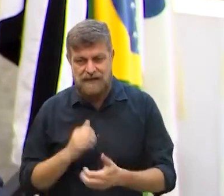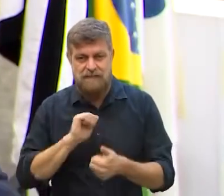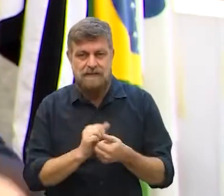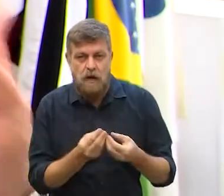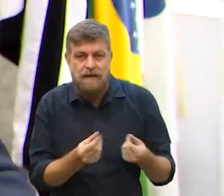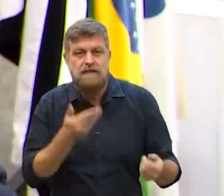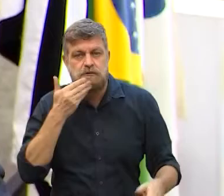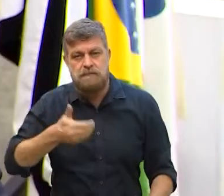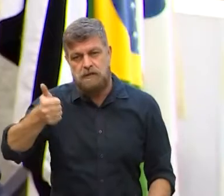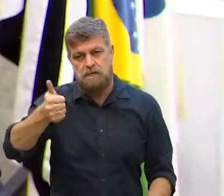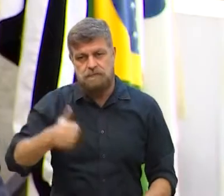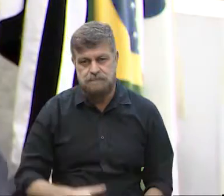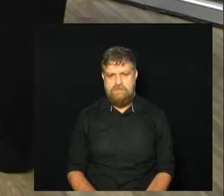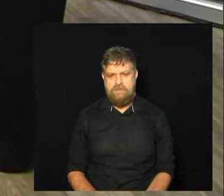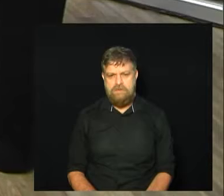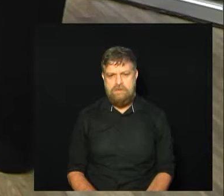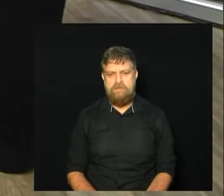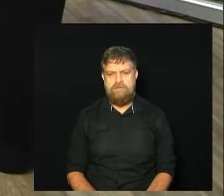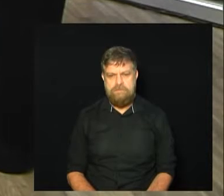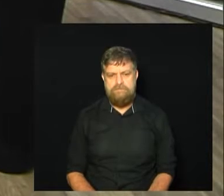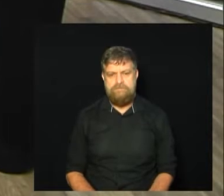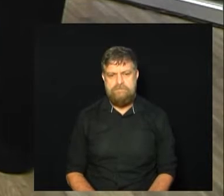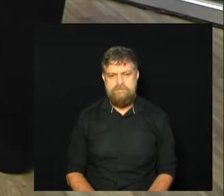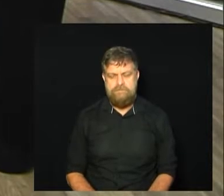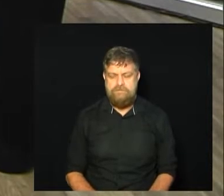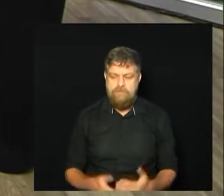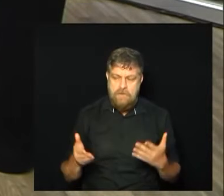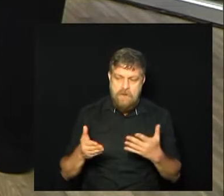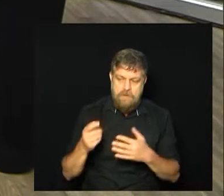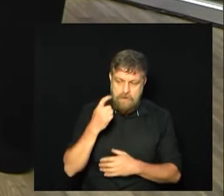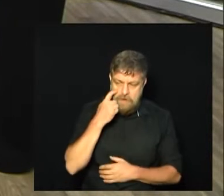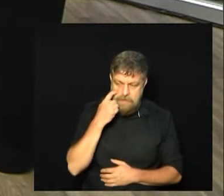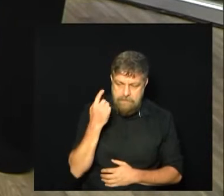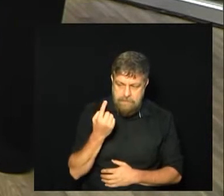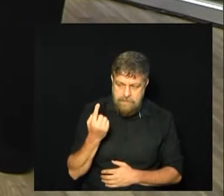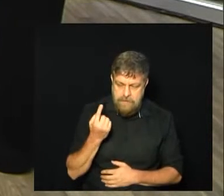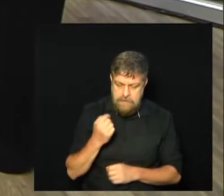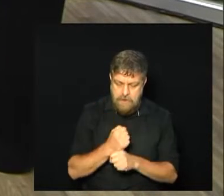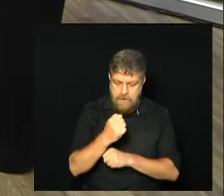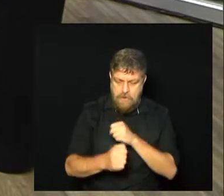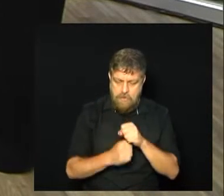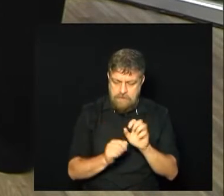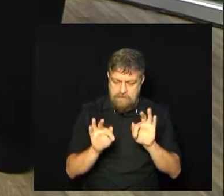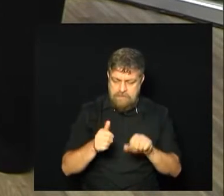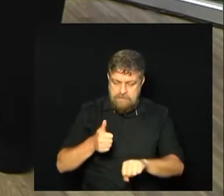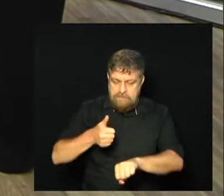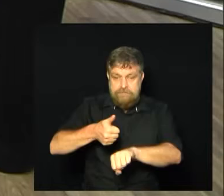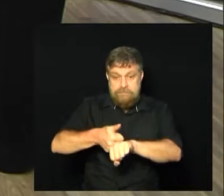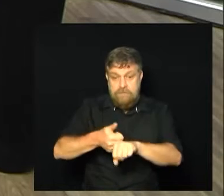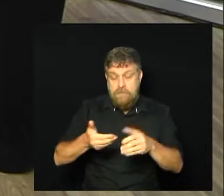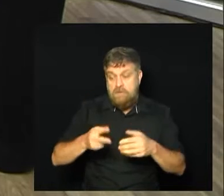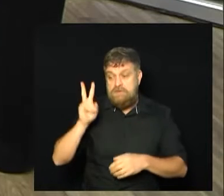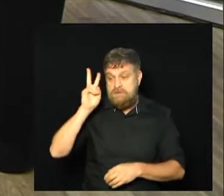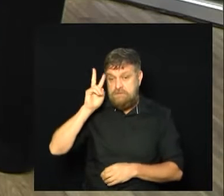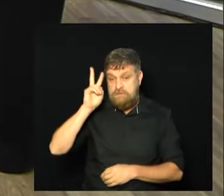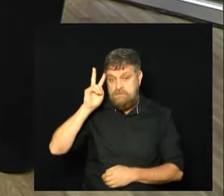forma a produzir melhor qualidade de vida. Agora, Mirna Abreu, fim de ano chegando, mas como hoje é